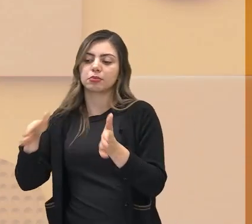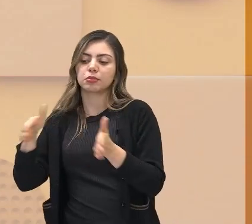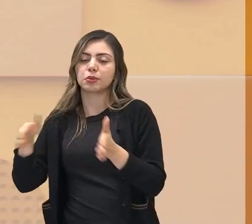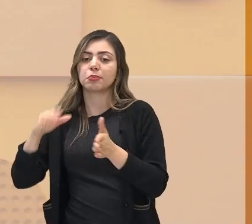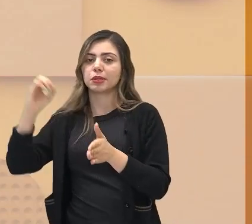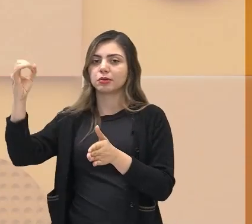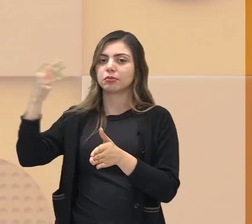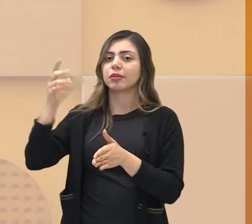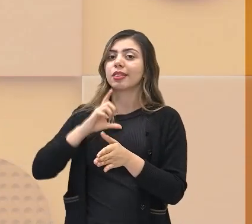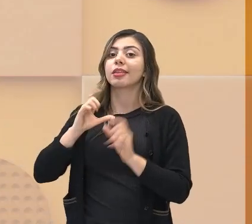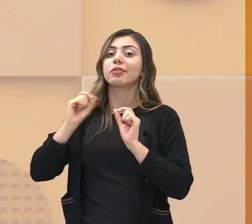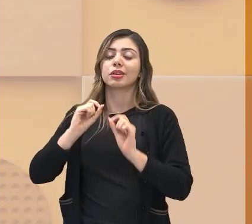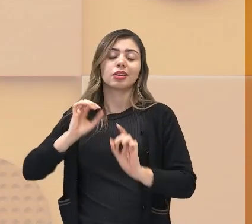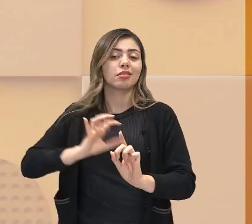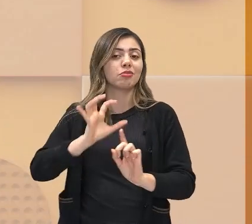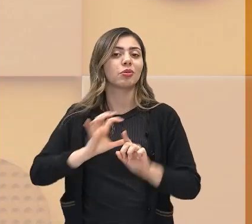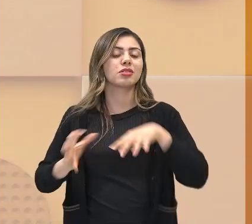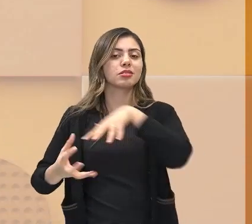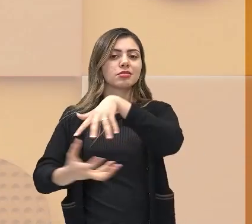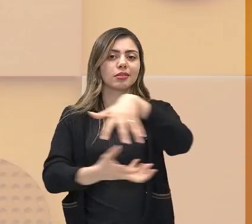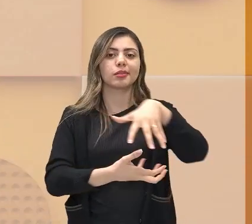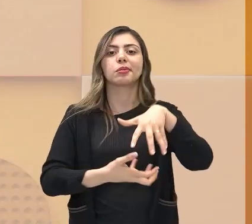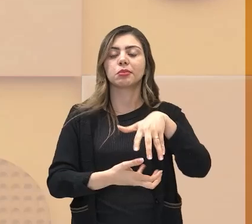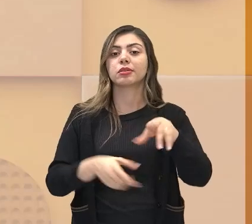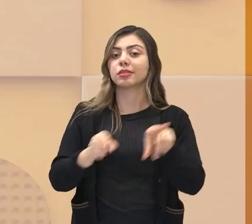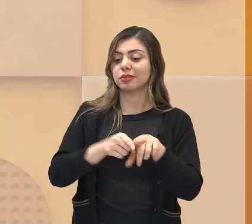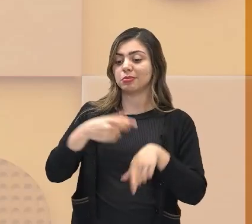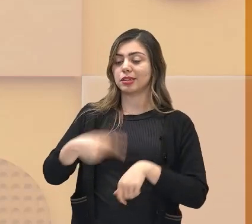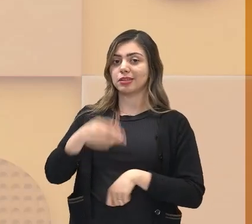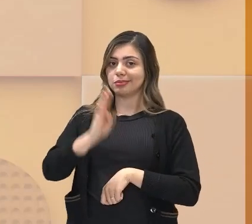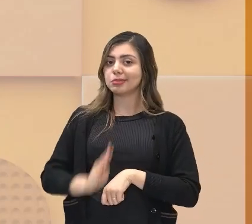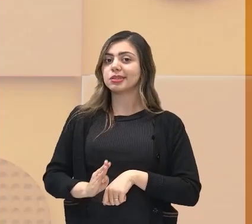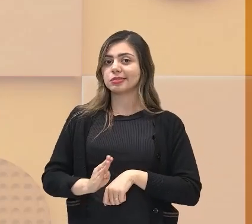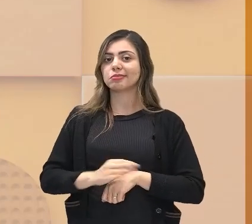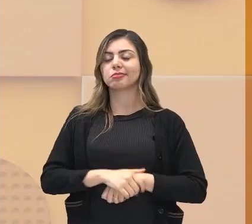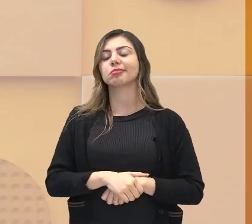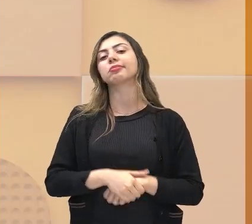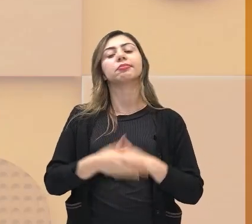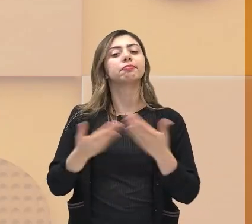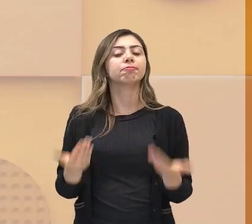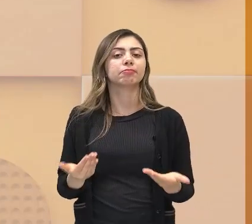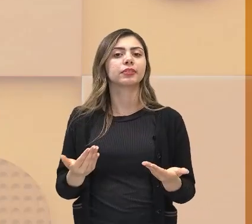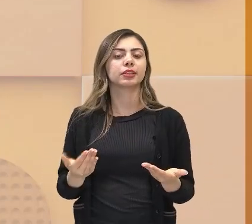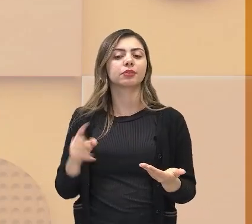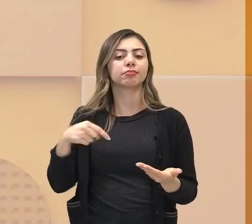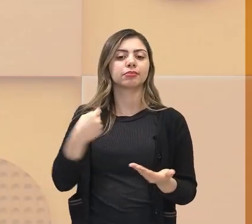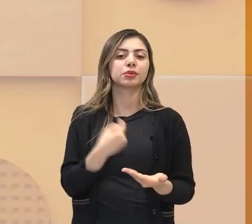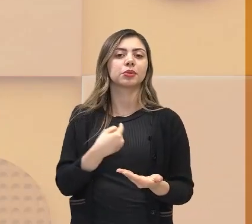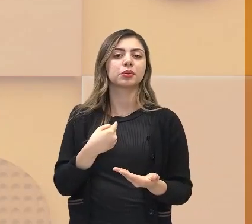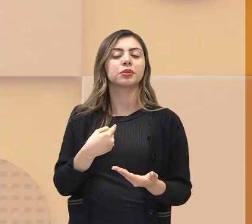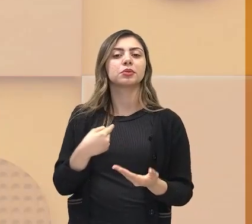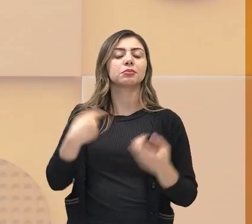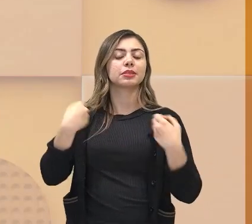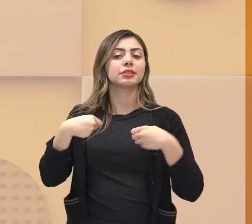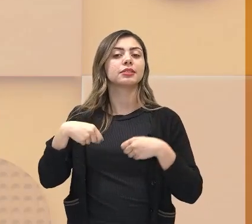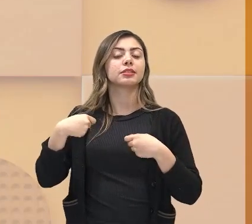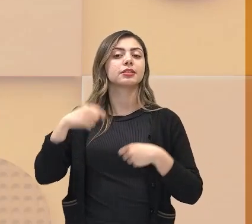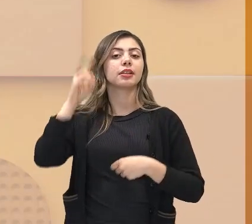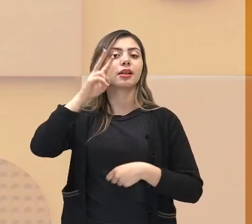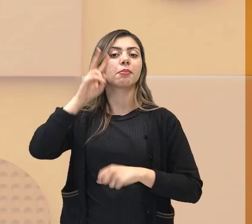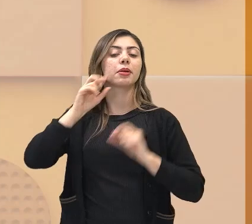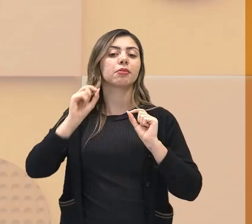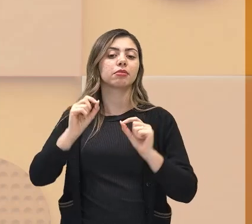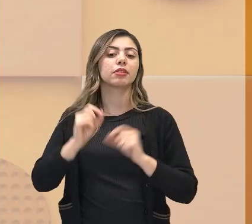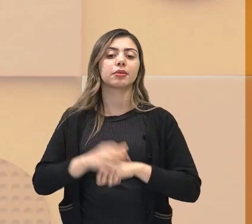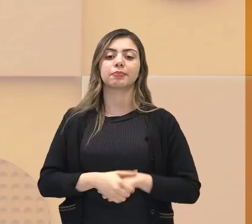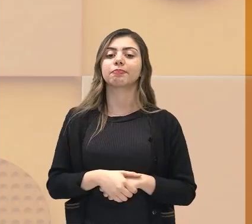influenciaram o mundo, né, assim como o Brasil. E não podemos esquecer da